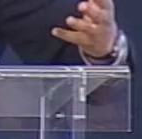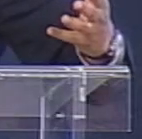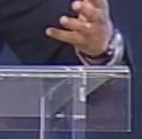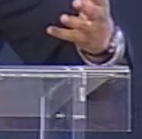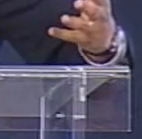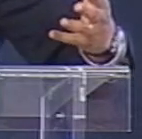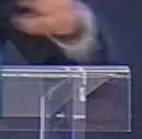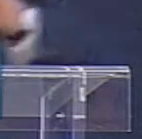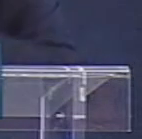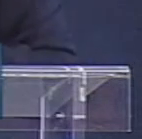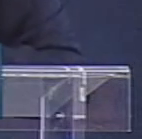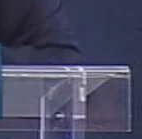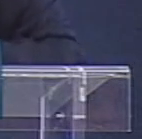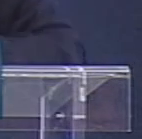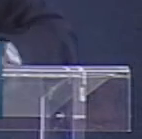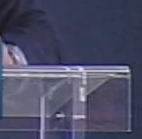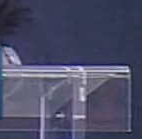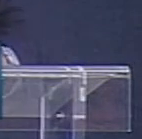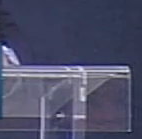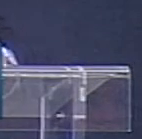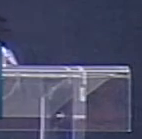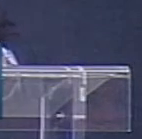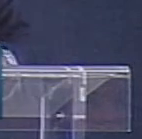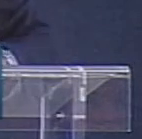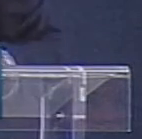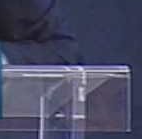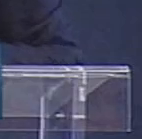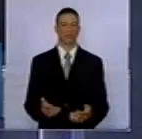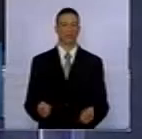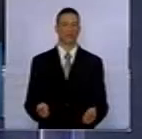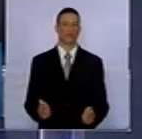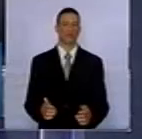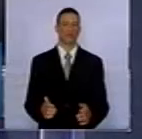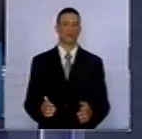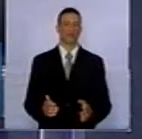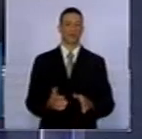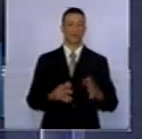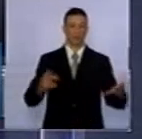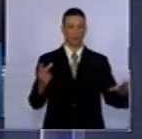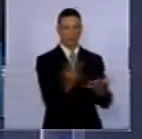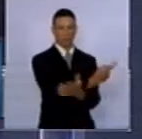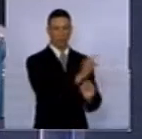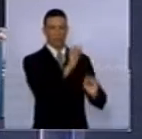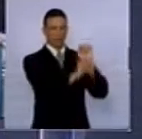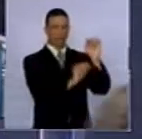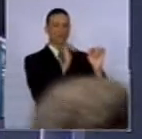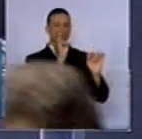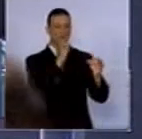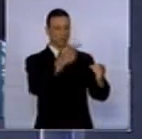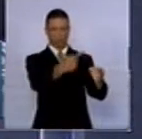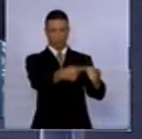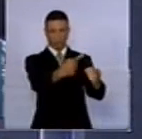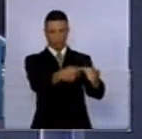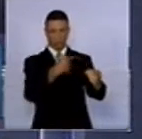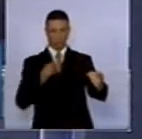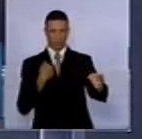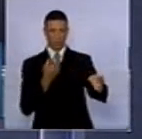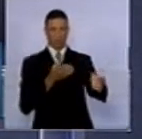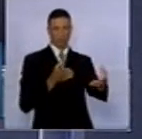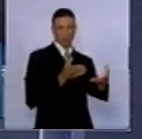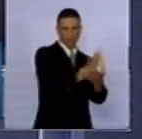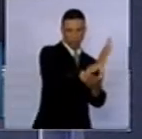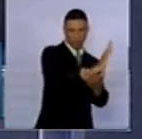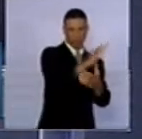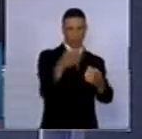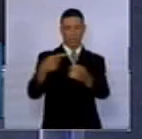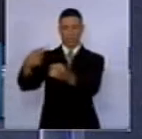disputei a cas senhores ministros que a gente teve cidades onde eu ganhei uma cidade vizinha e não ganhei a